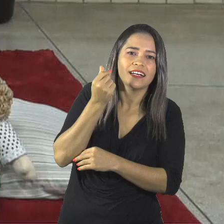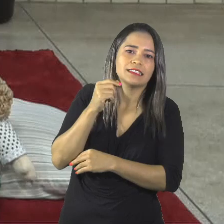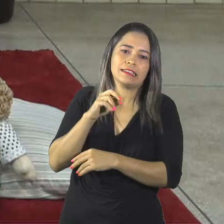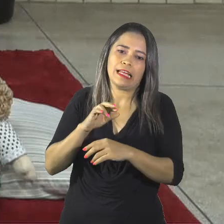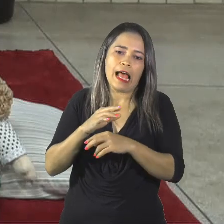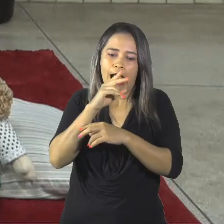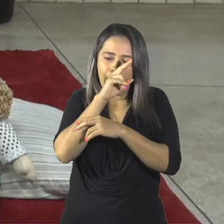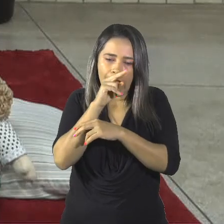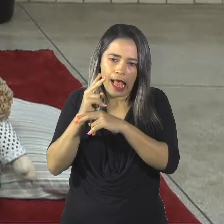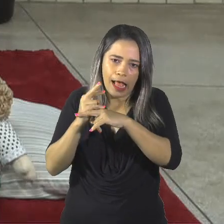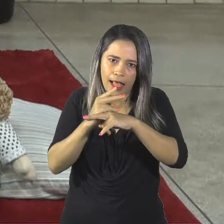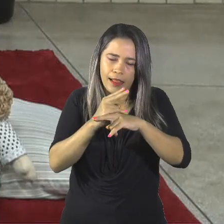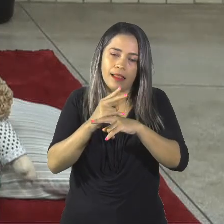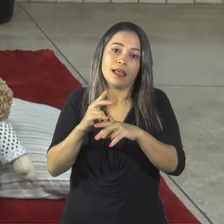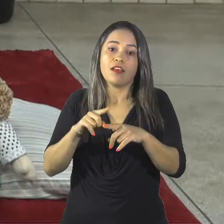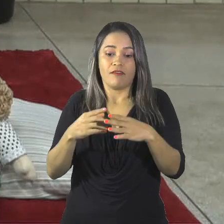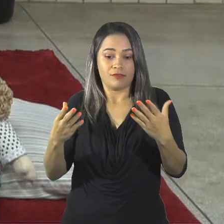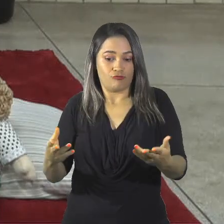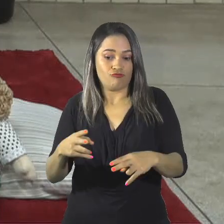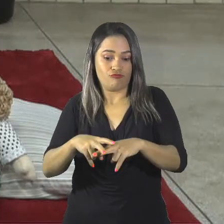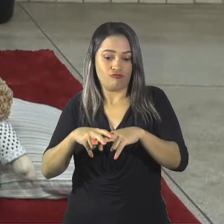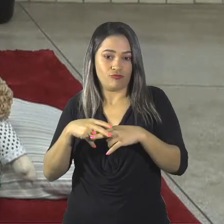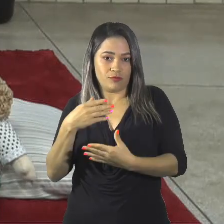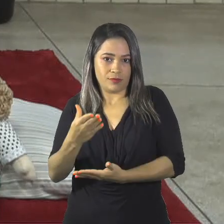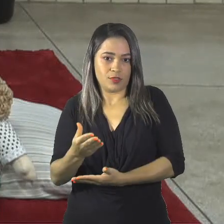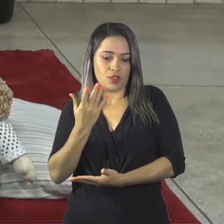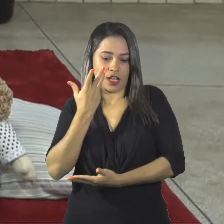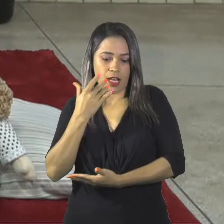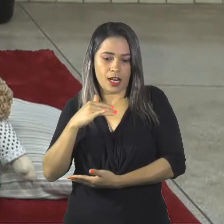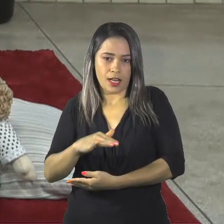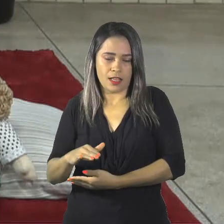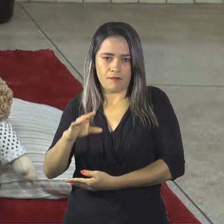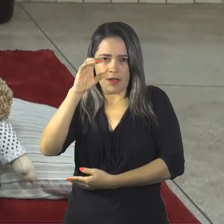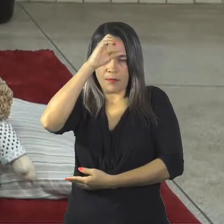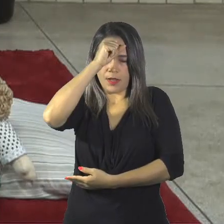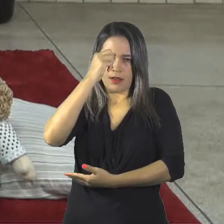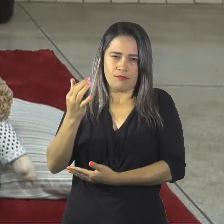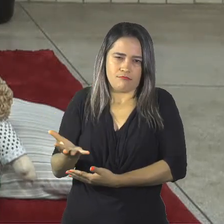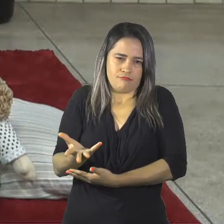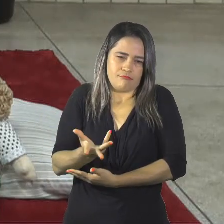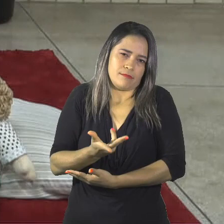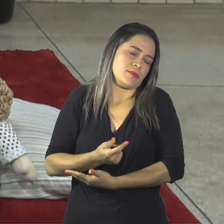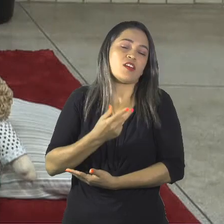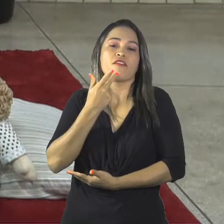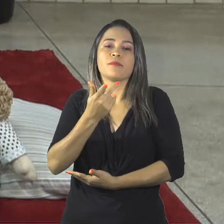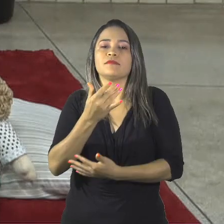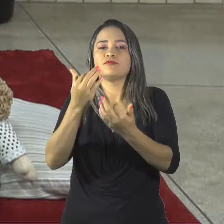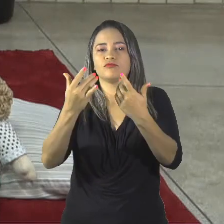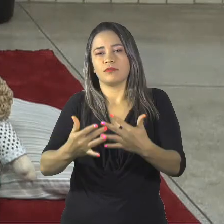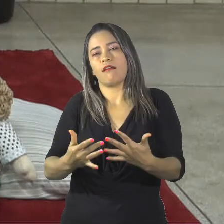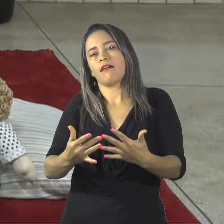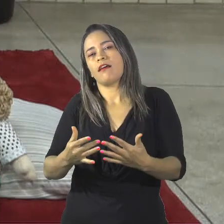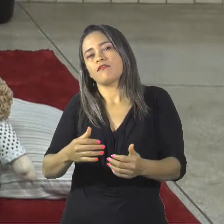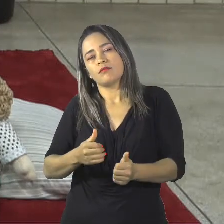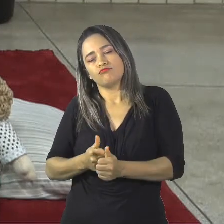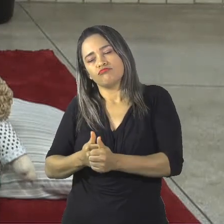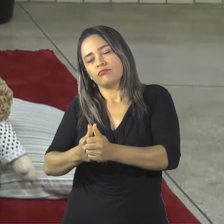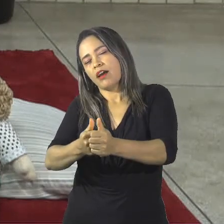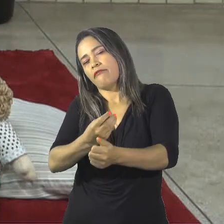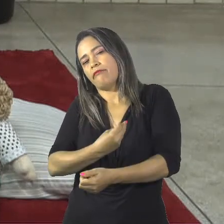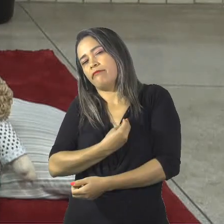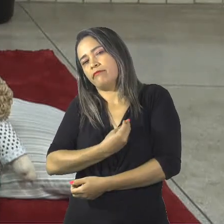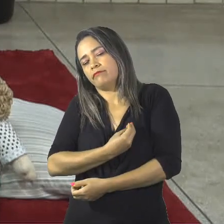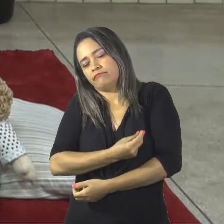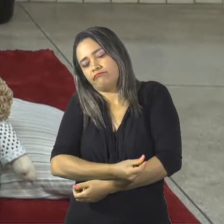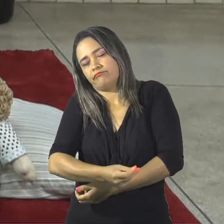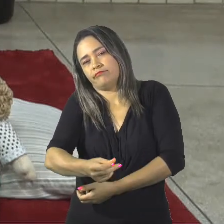baratas. Fazendo isso, a sua criança vai aprender coisas maravilhosas que, como eu já falei para vocês, ela vai levar para o resto da vida dela. E são